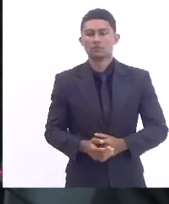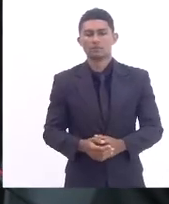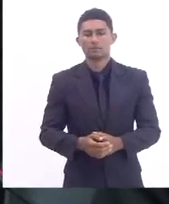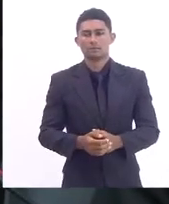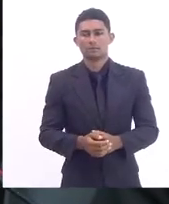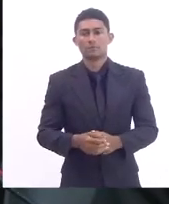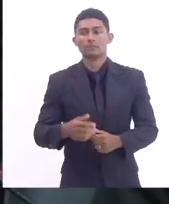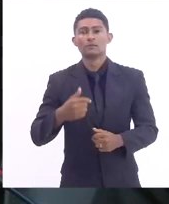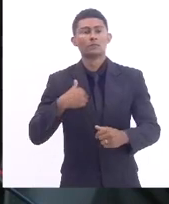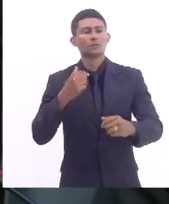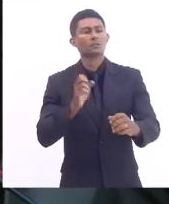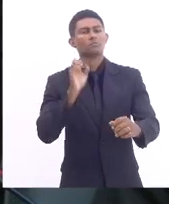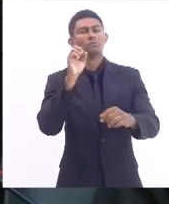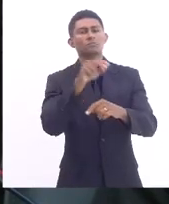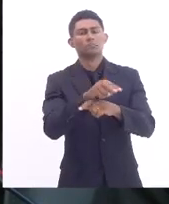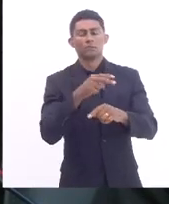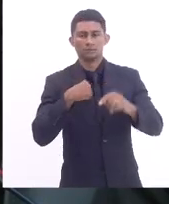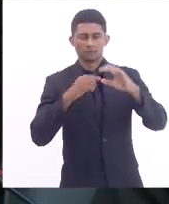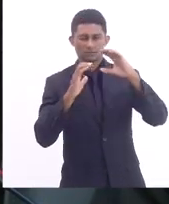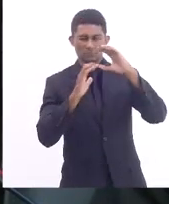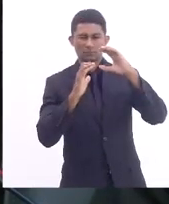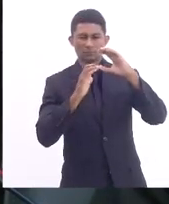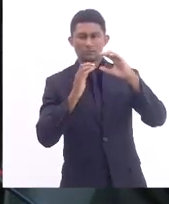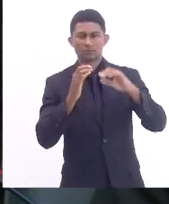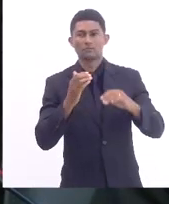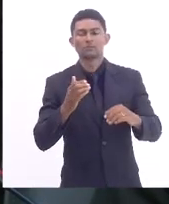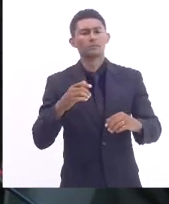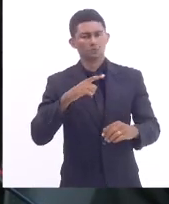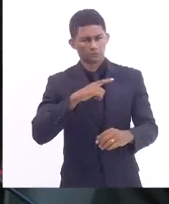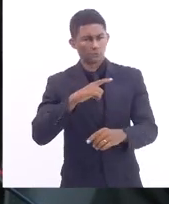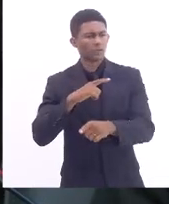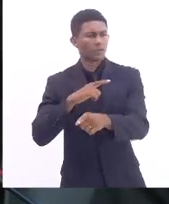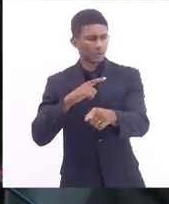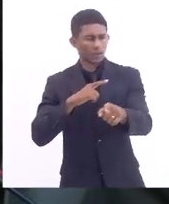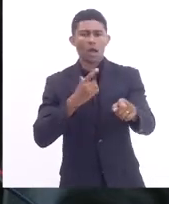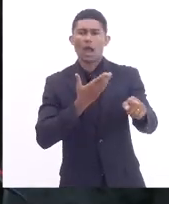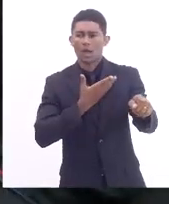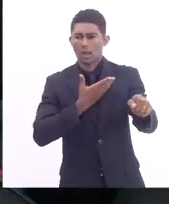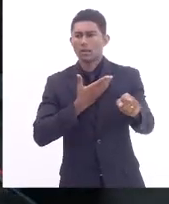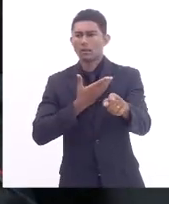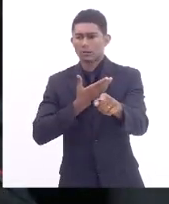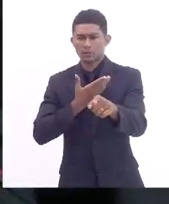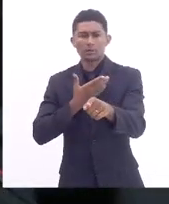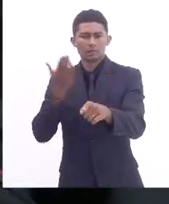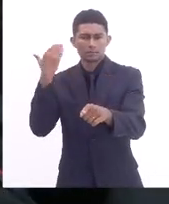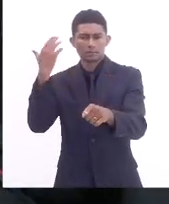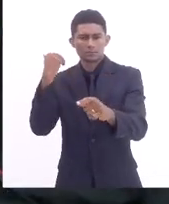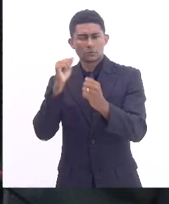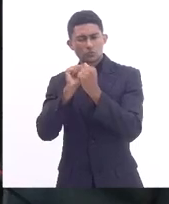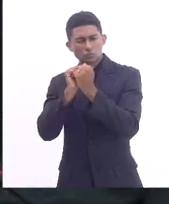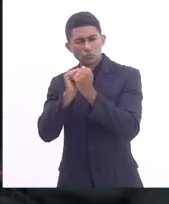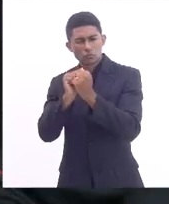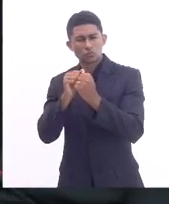trabalhar na nuclep eu fiz um concurso tem aqui diversos colegas meus que trabalharam comigo estudaram comigo tem o